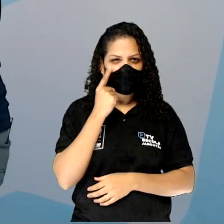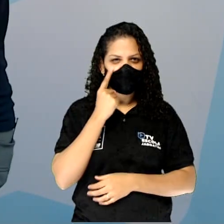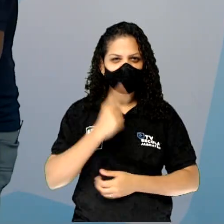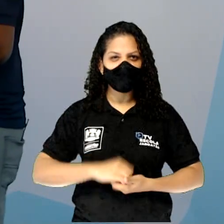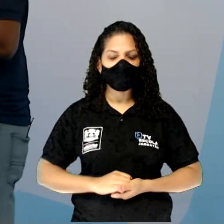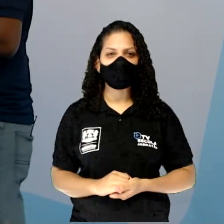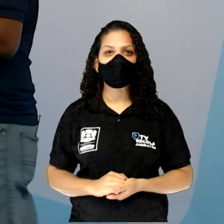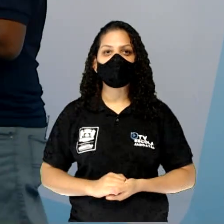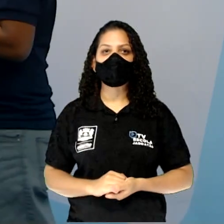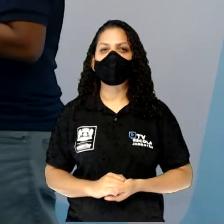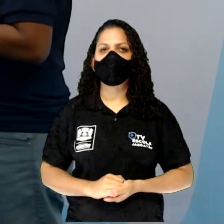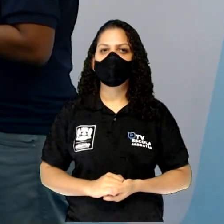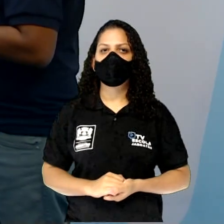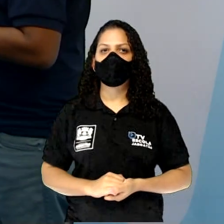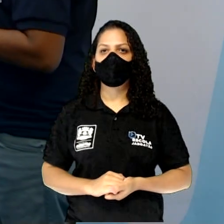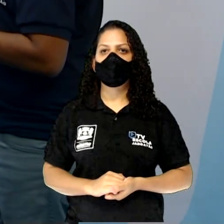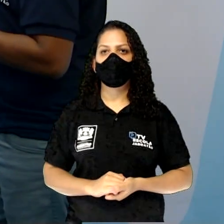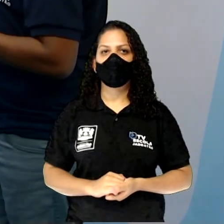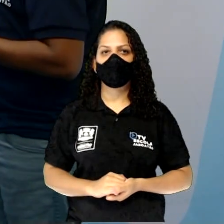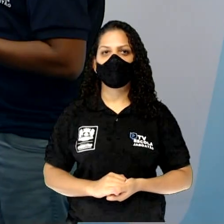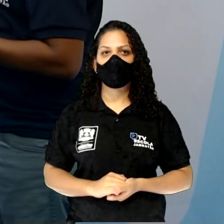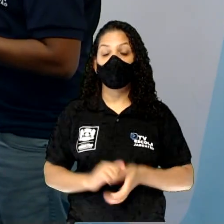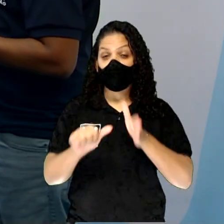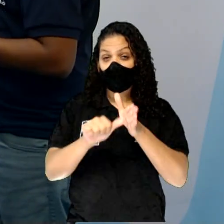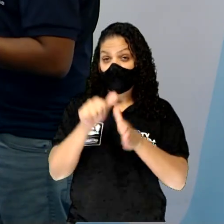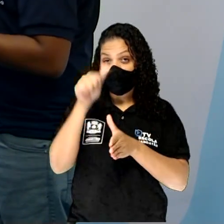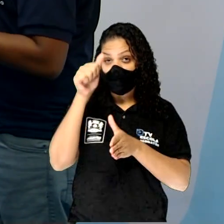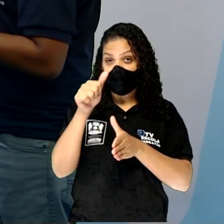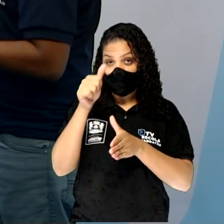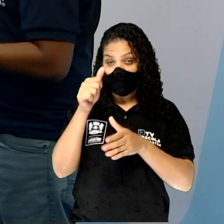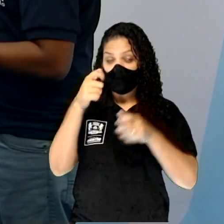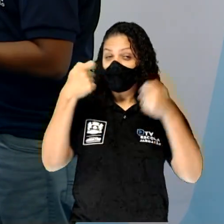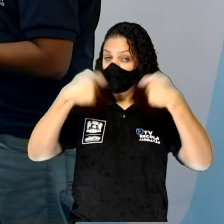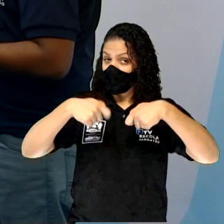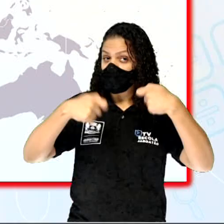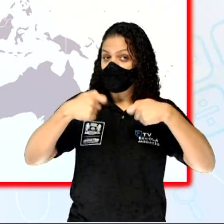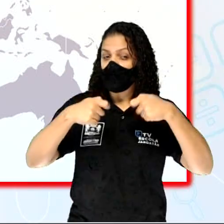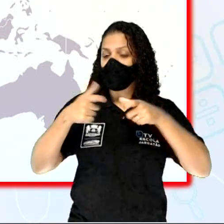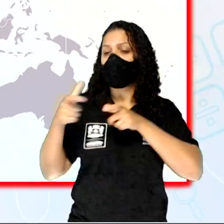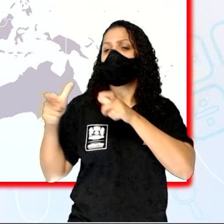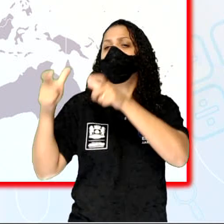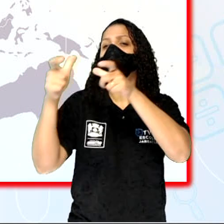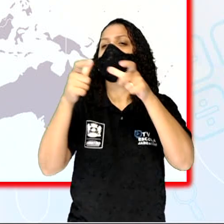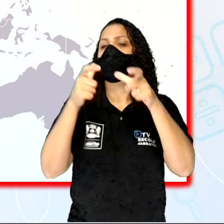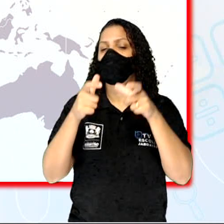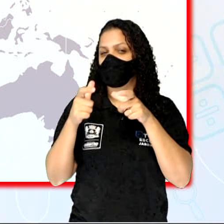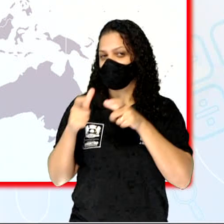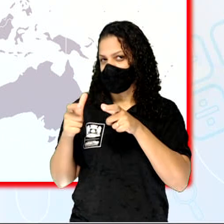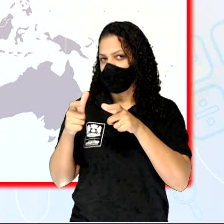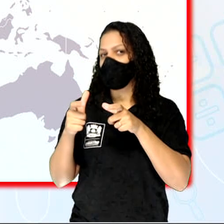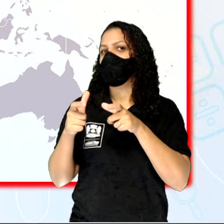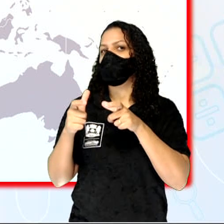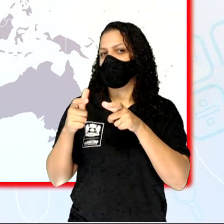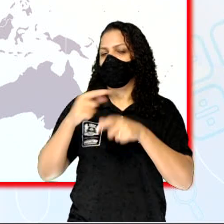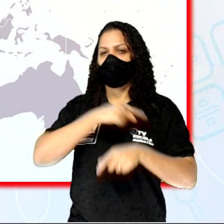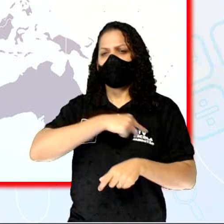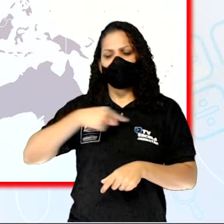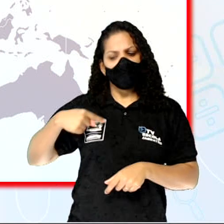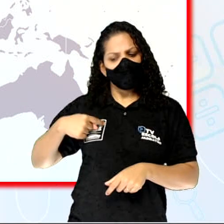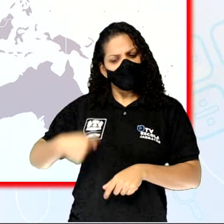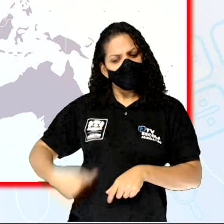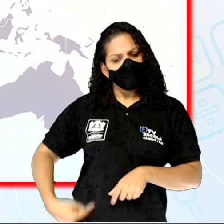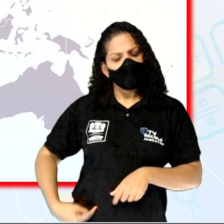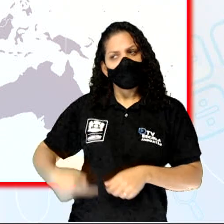Primeiro, vamos localizar a China. Localização da China. Agora eu